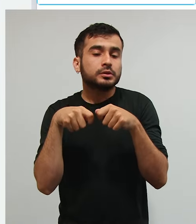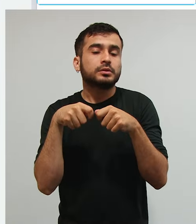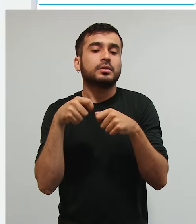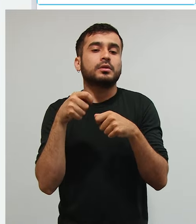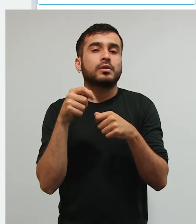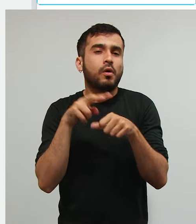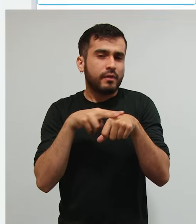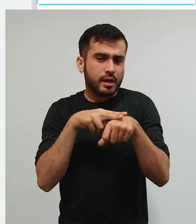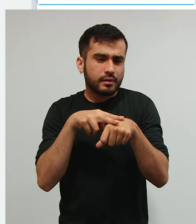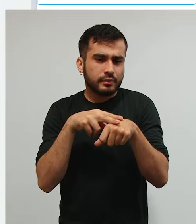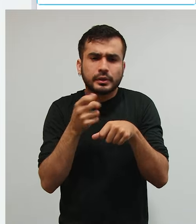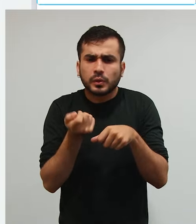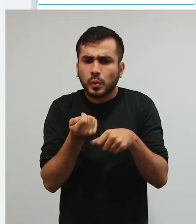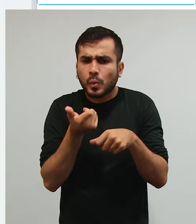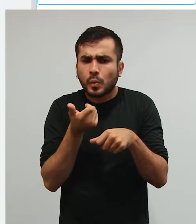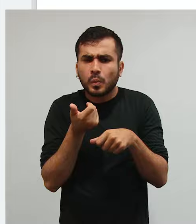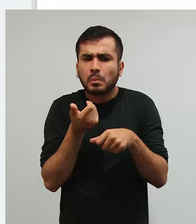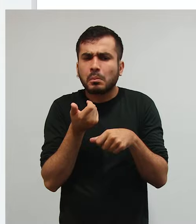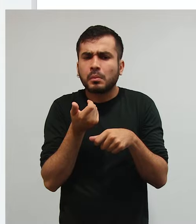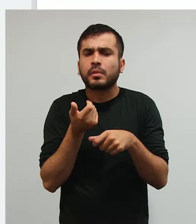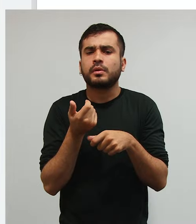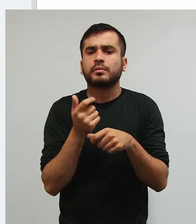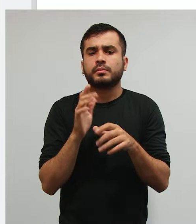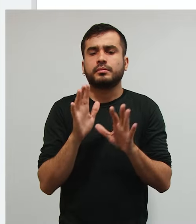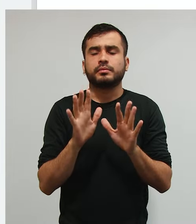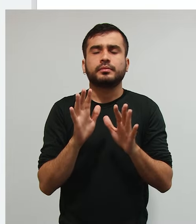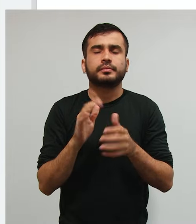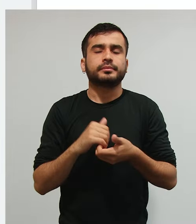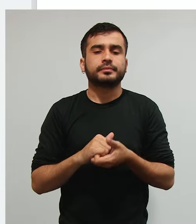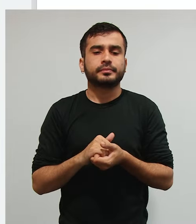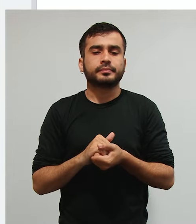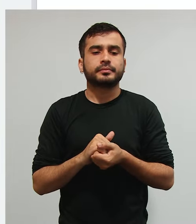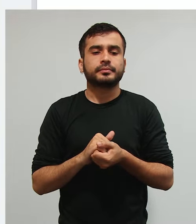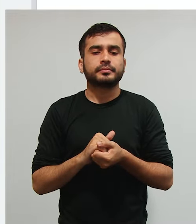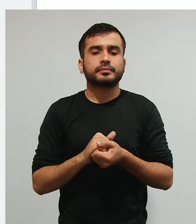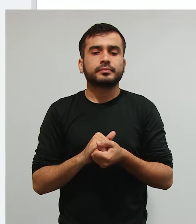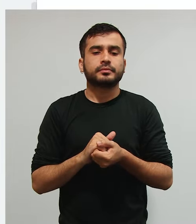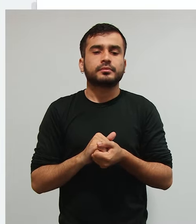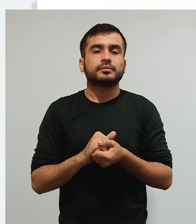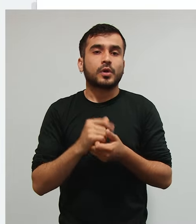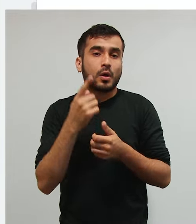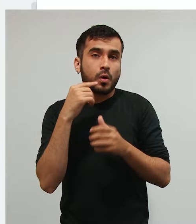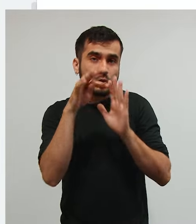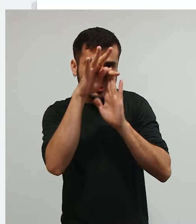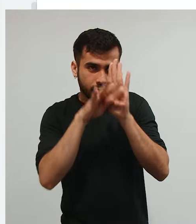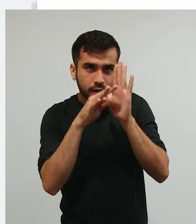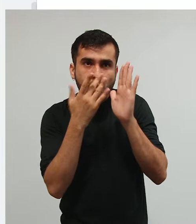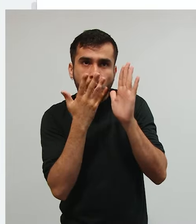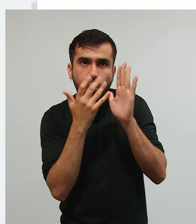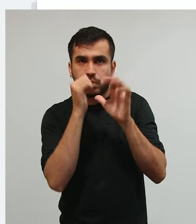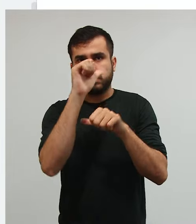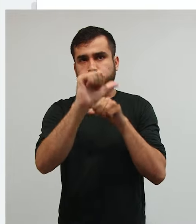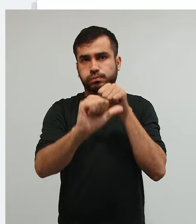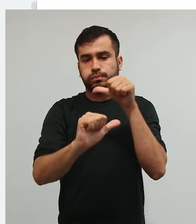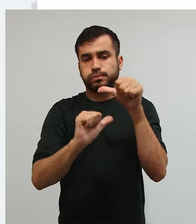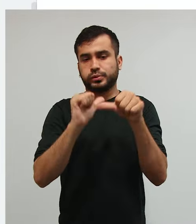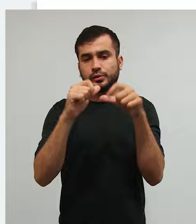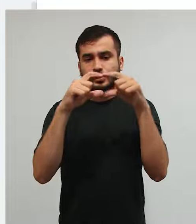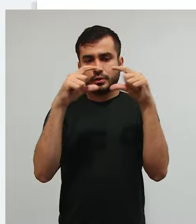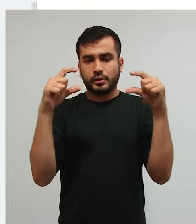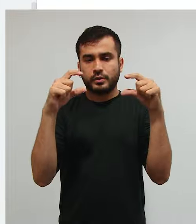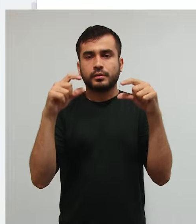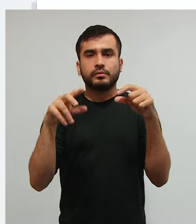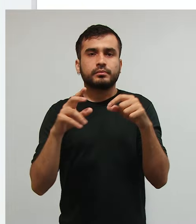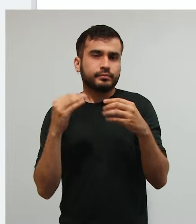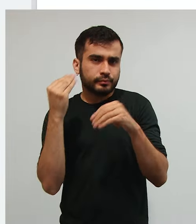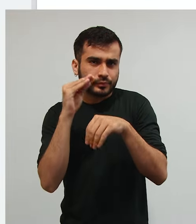seleciona, arrasta, né? Coloca aqui, ó, quando chama, a gente faz edição aqui, vamos deixar verde. Opa, desfazer,